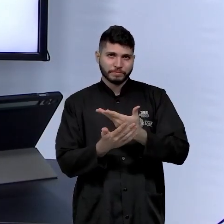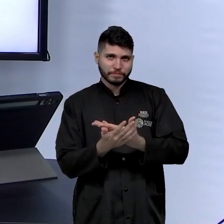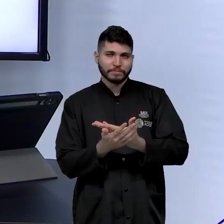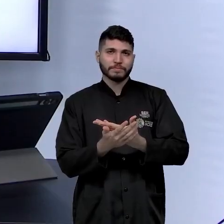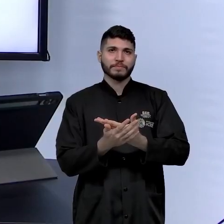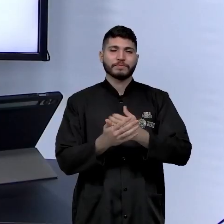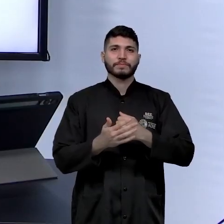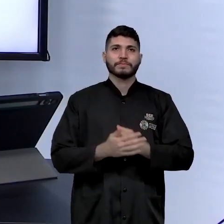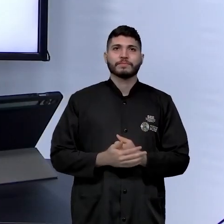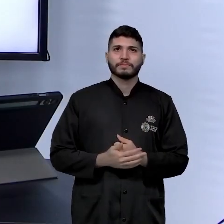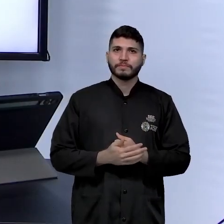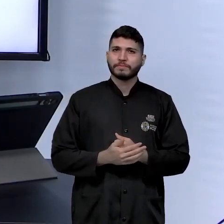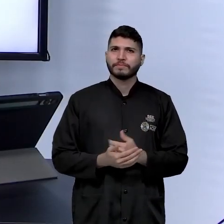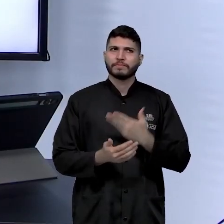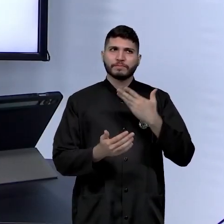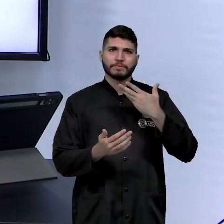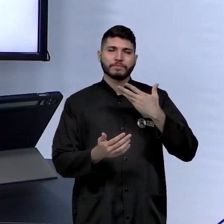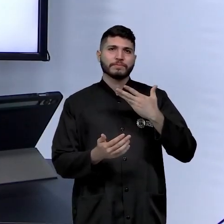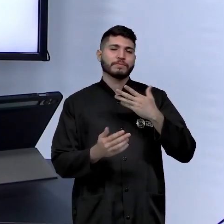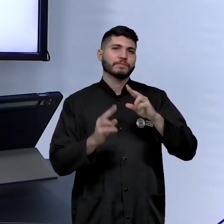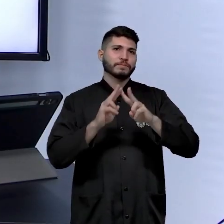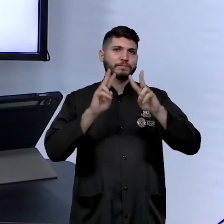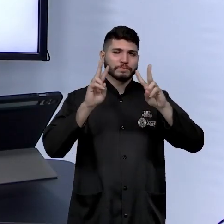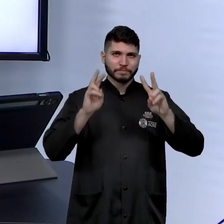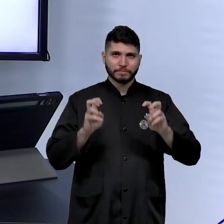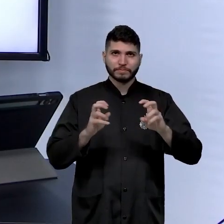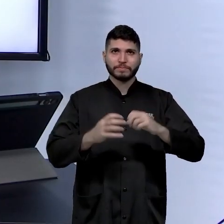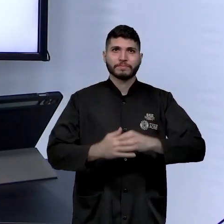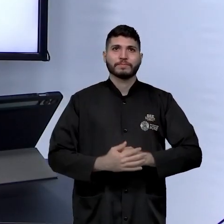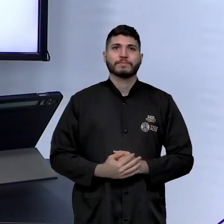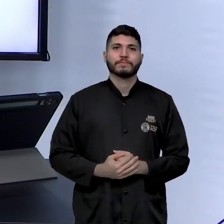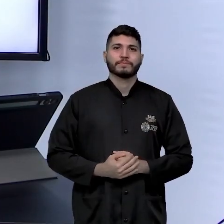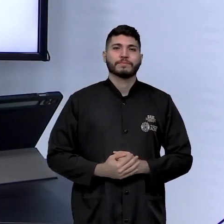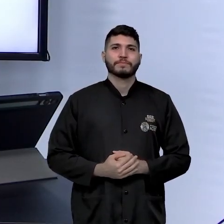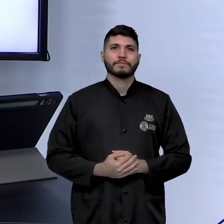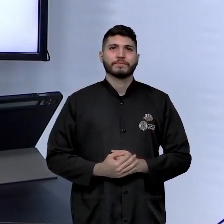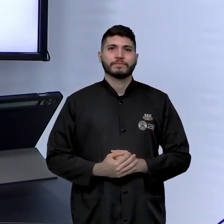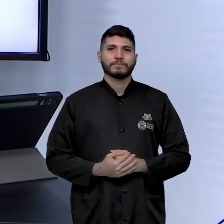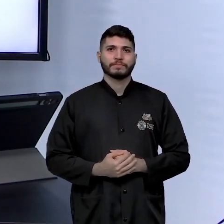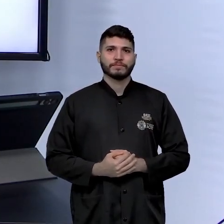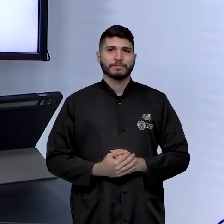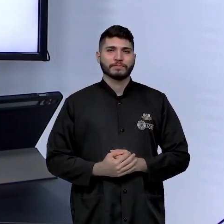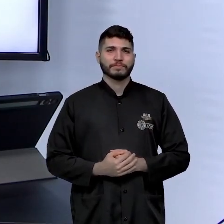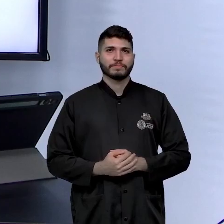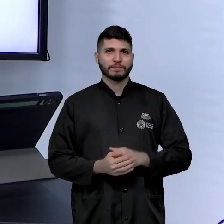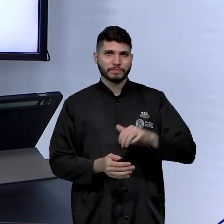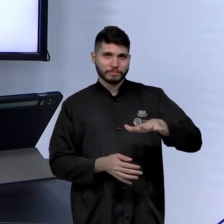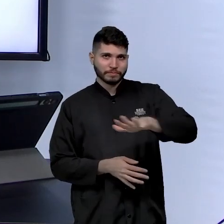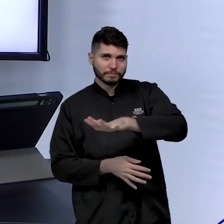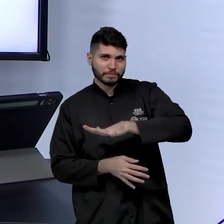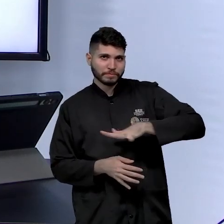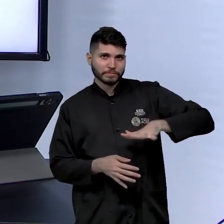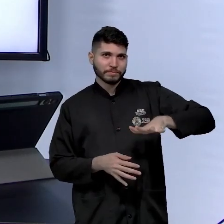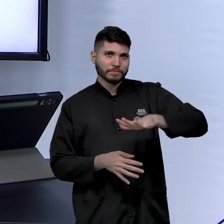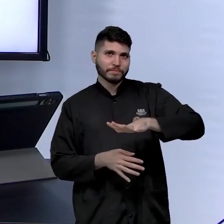videoaula nós iremos conversar um pouco sobre a área total da superfície